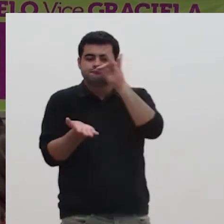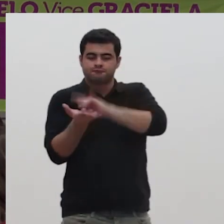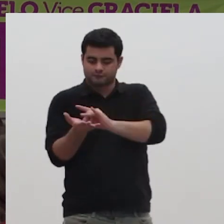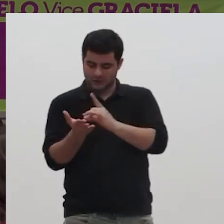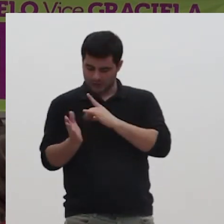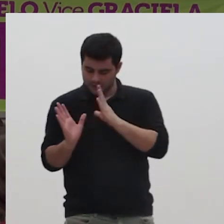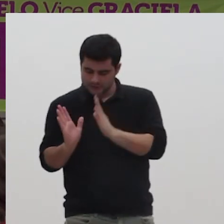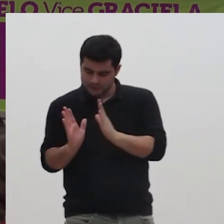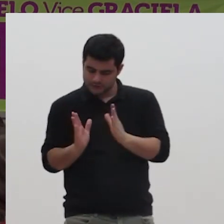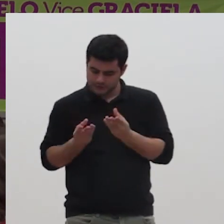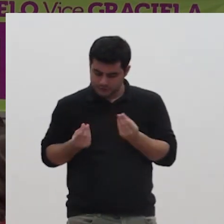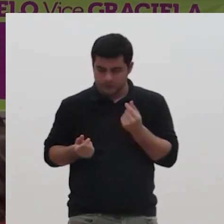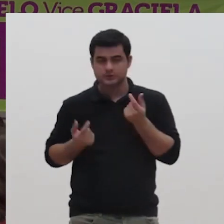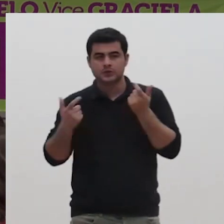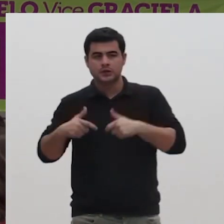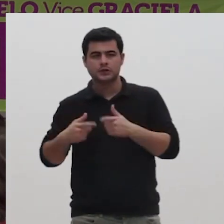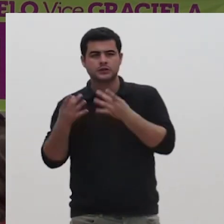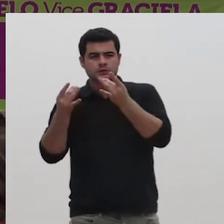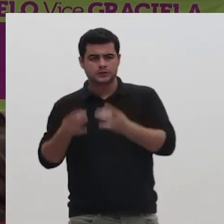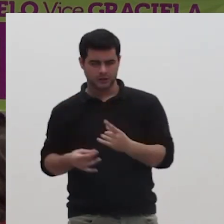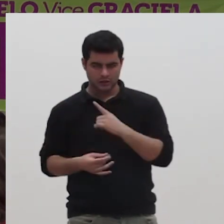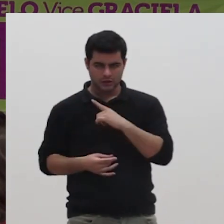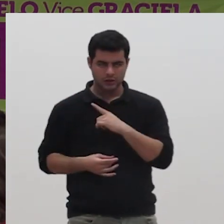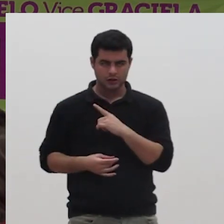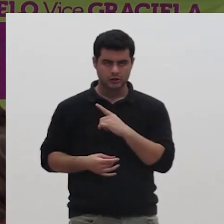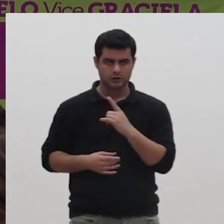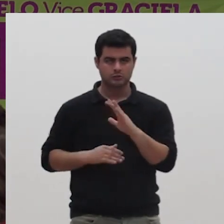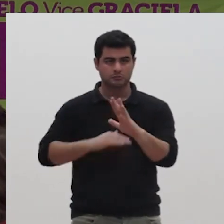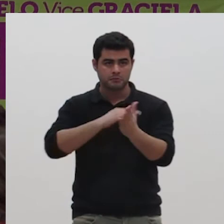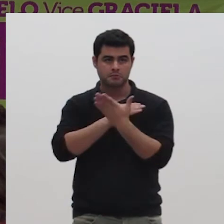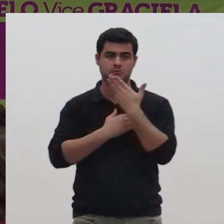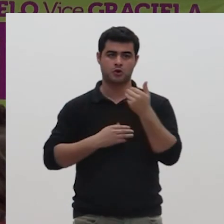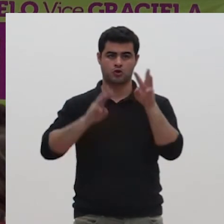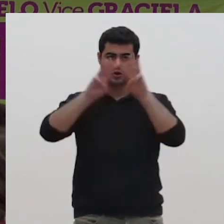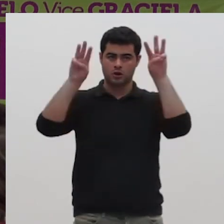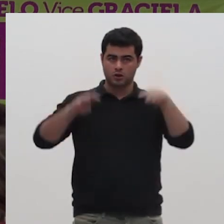concretas para melhorar a democracia na nossa Universidade Federal do Paraná?